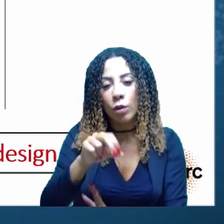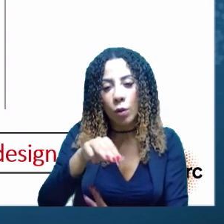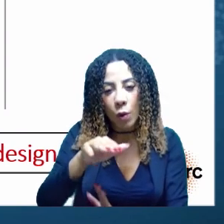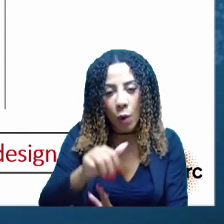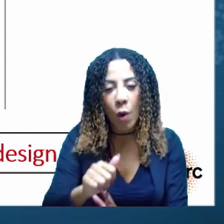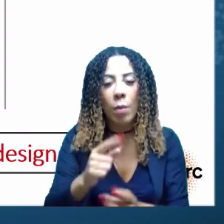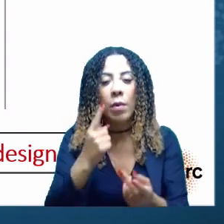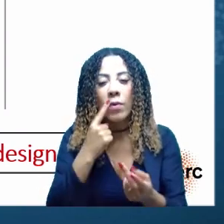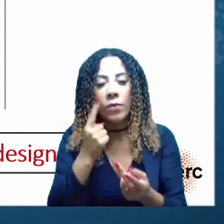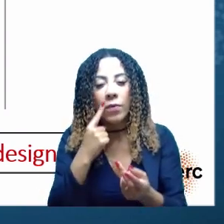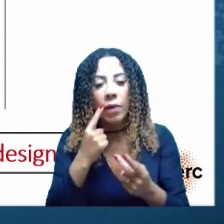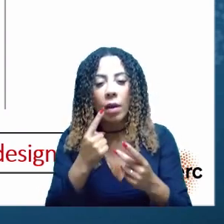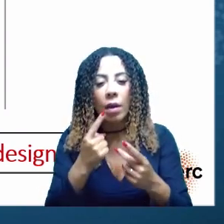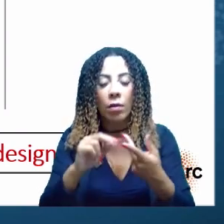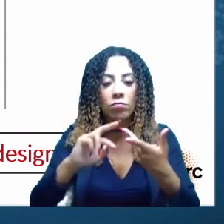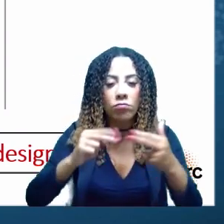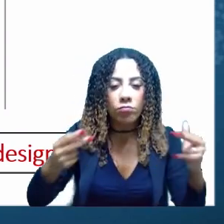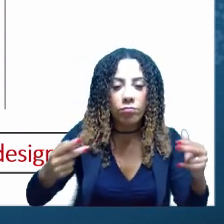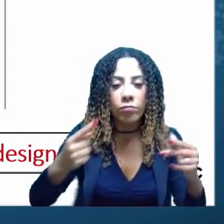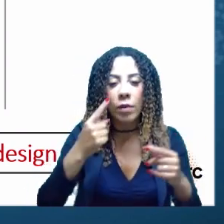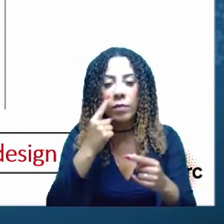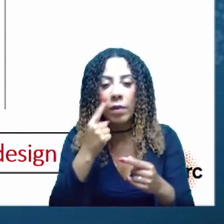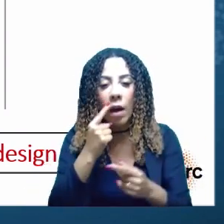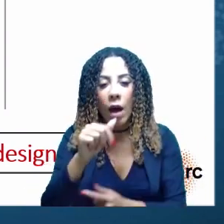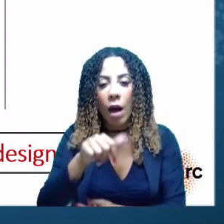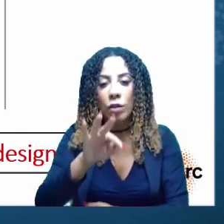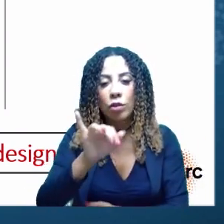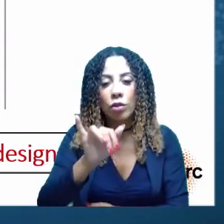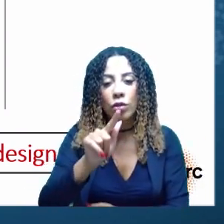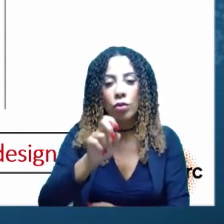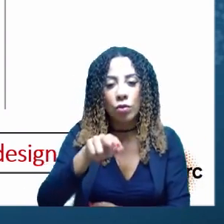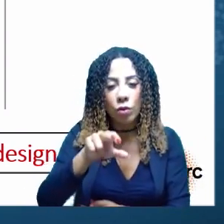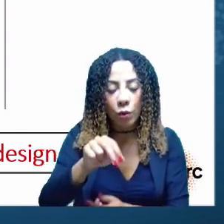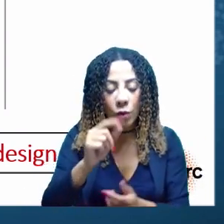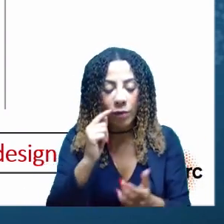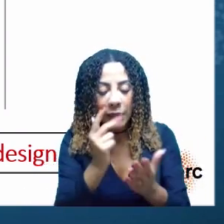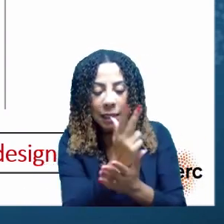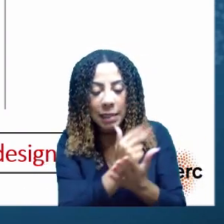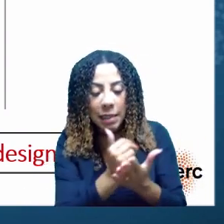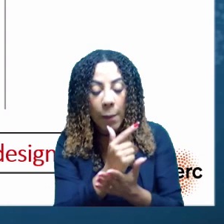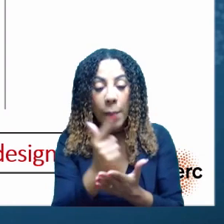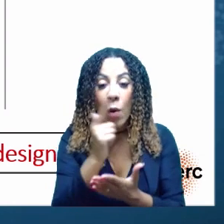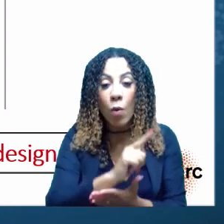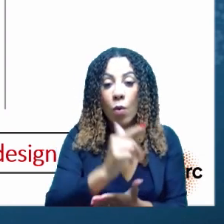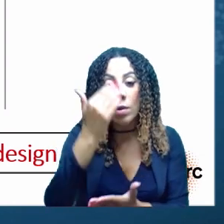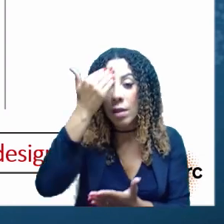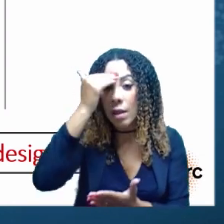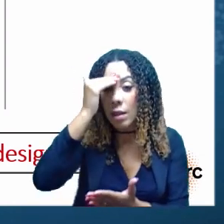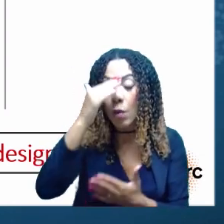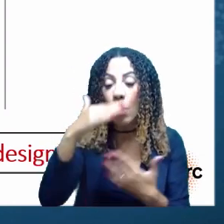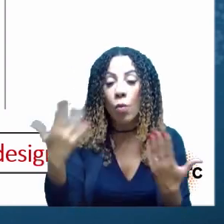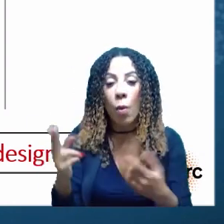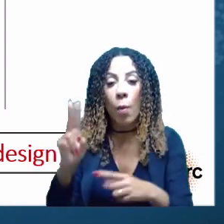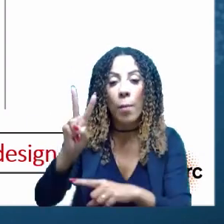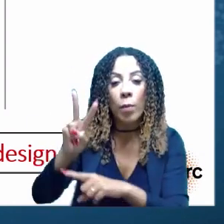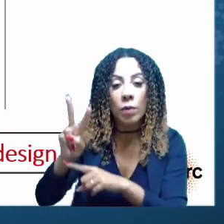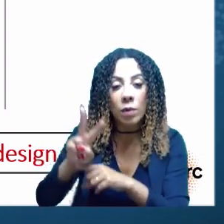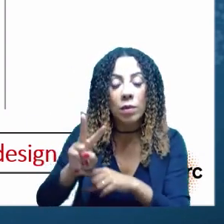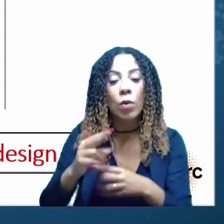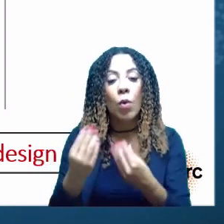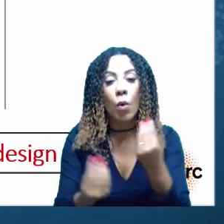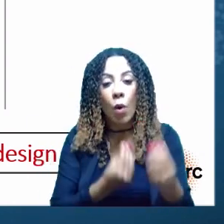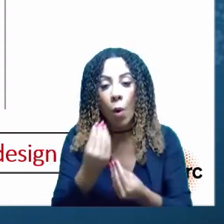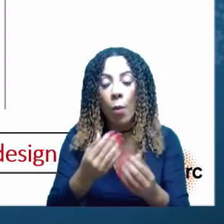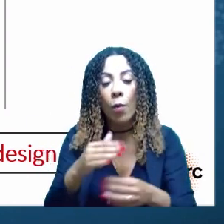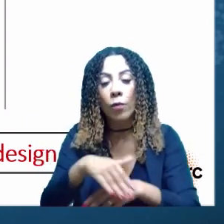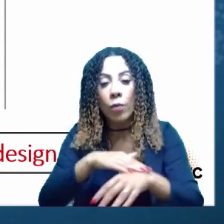os antígenos, basicamente desenhar os antígenos para entender a proteção, a cobertura, vamos falar com as agências do começo ao